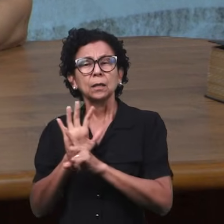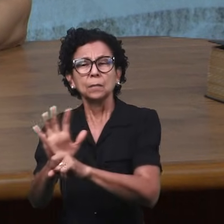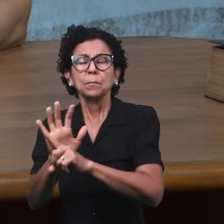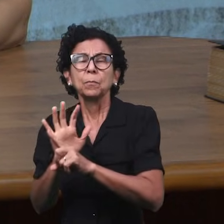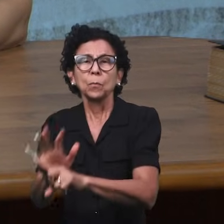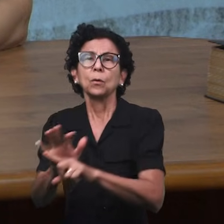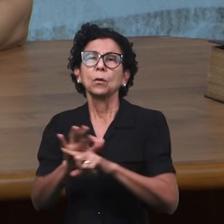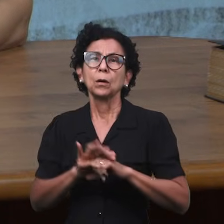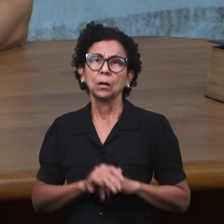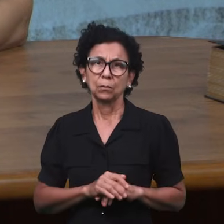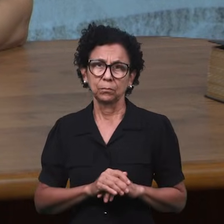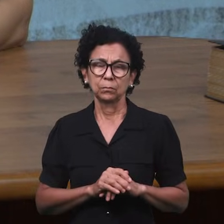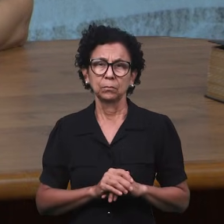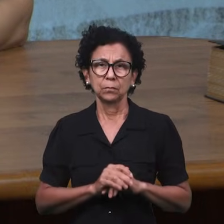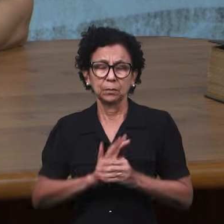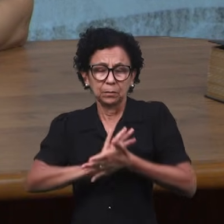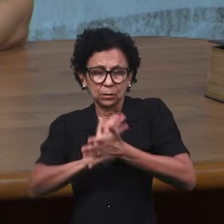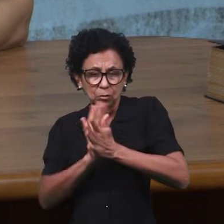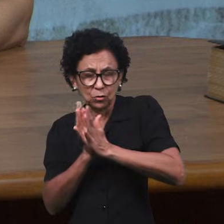de destruição.